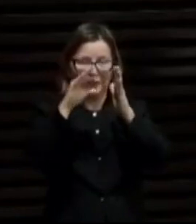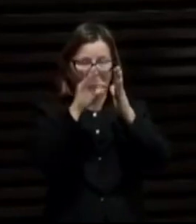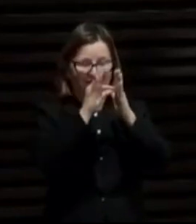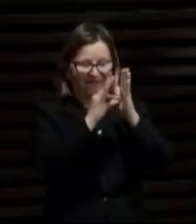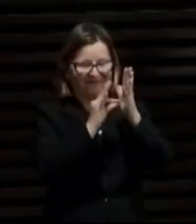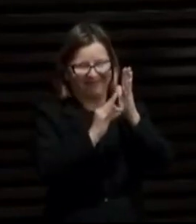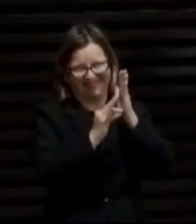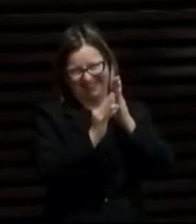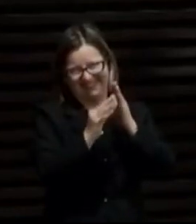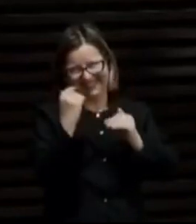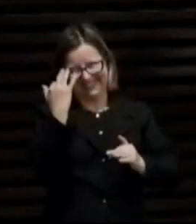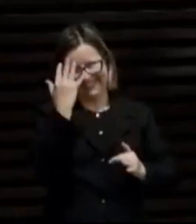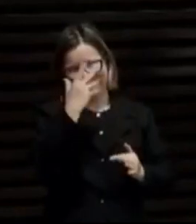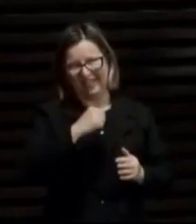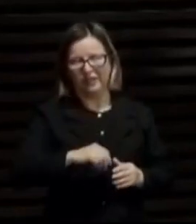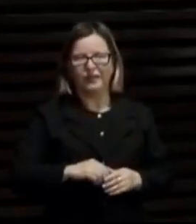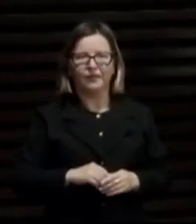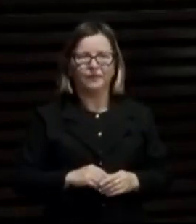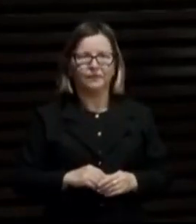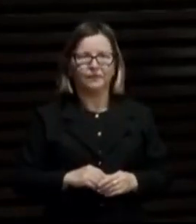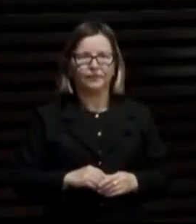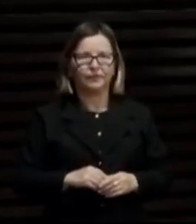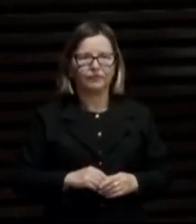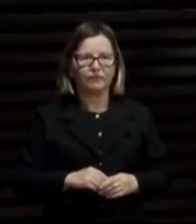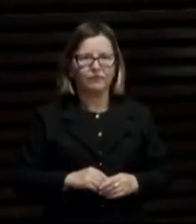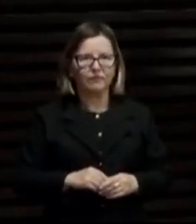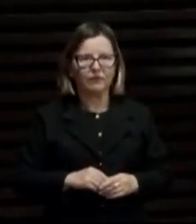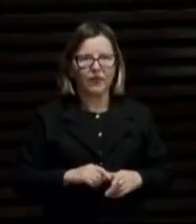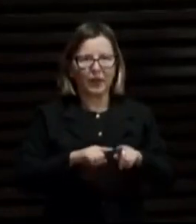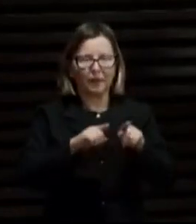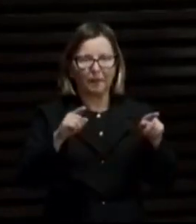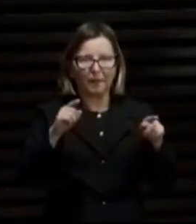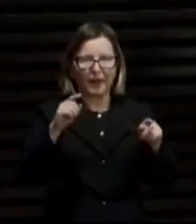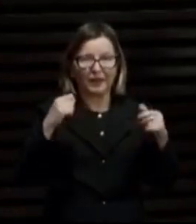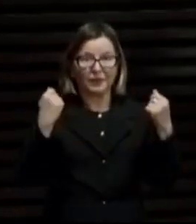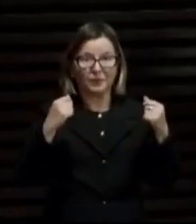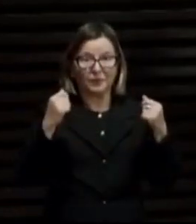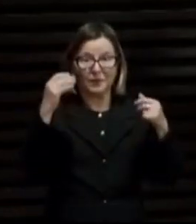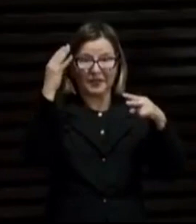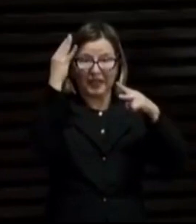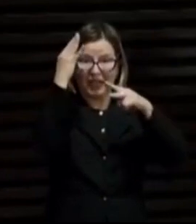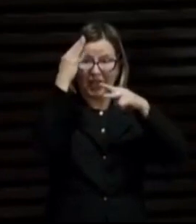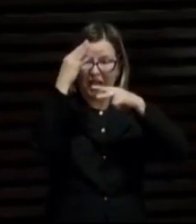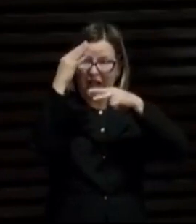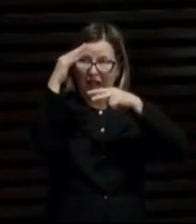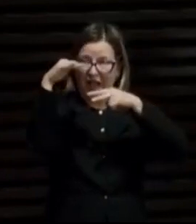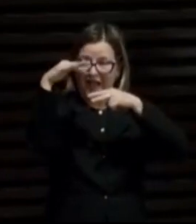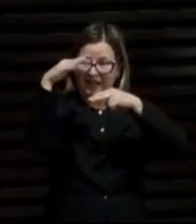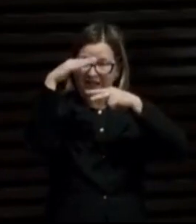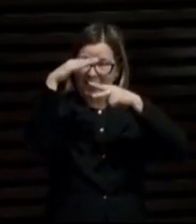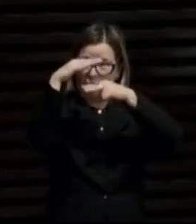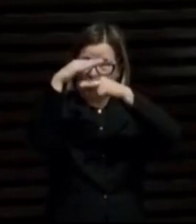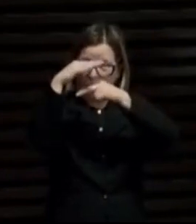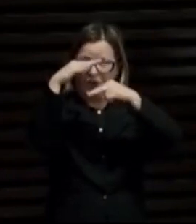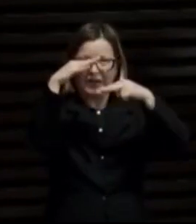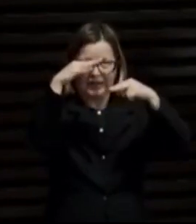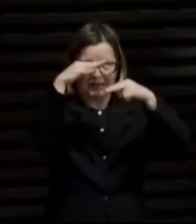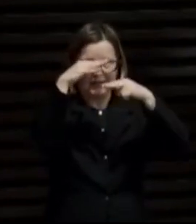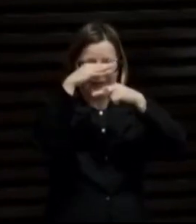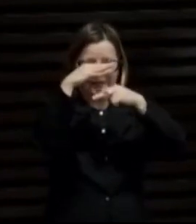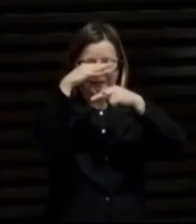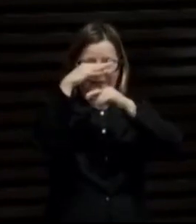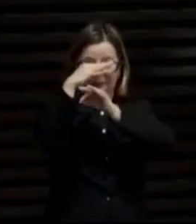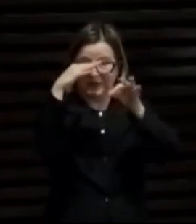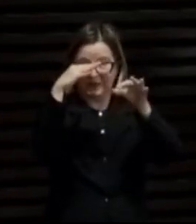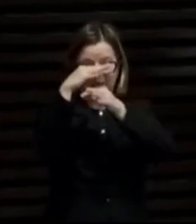Mas mete a tesoura e corta. Porque ele é ladrão. Ele está sugando a seiva da